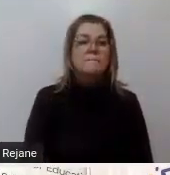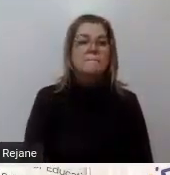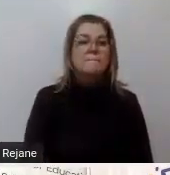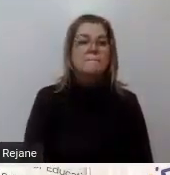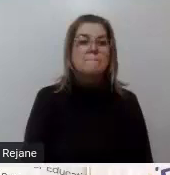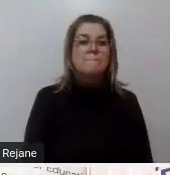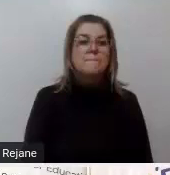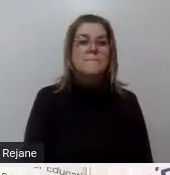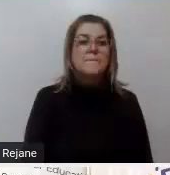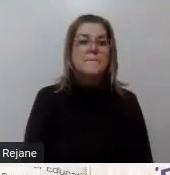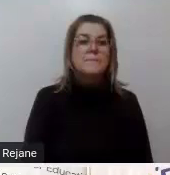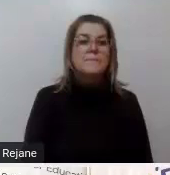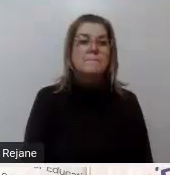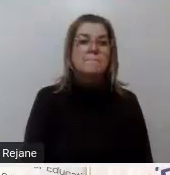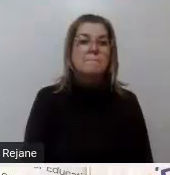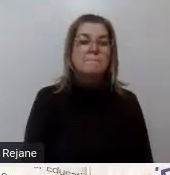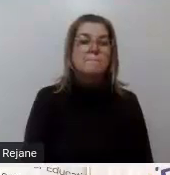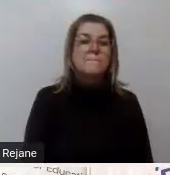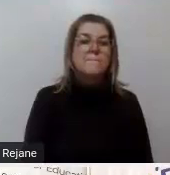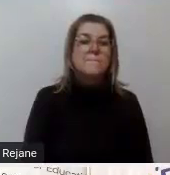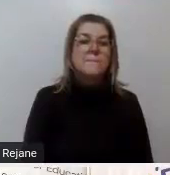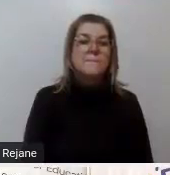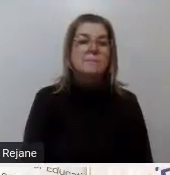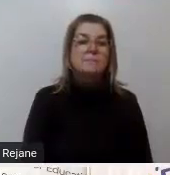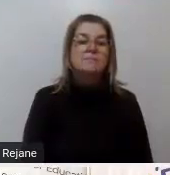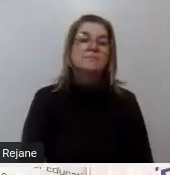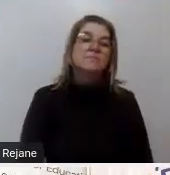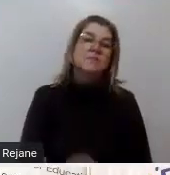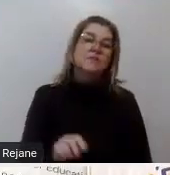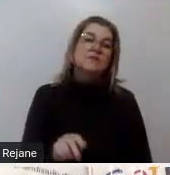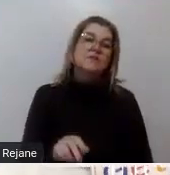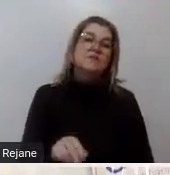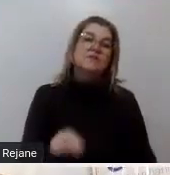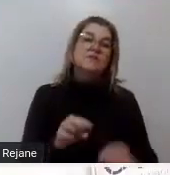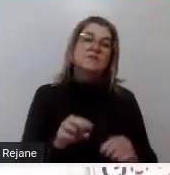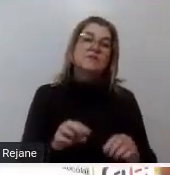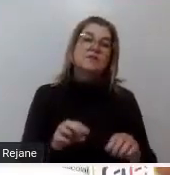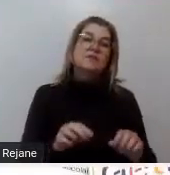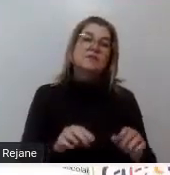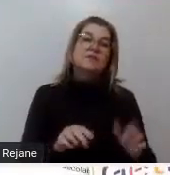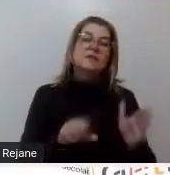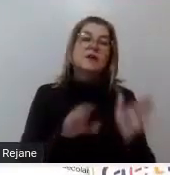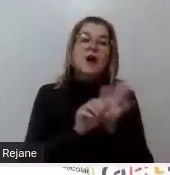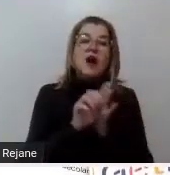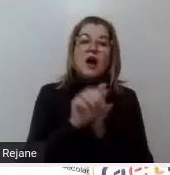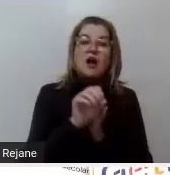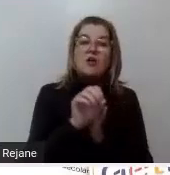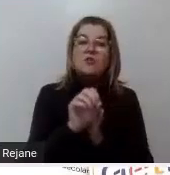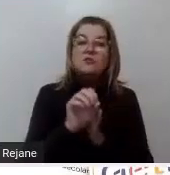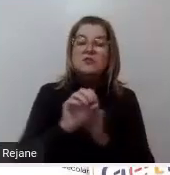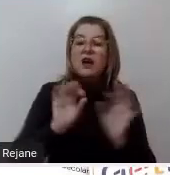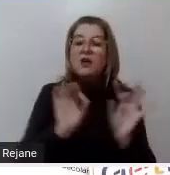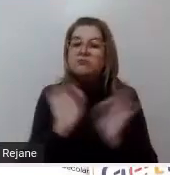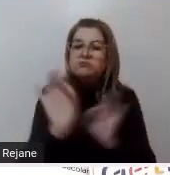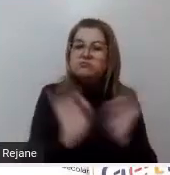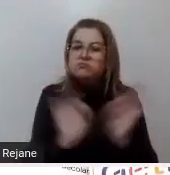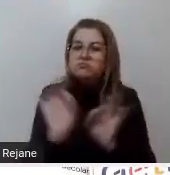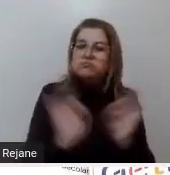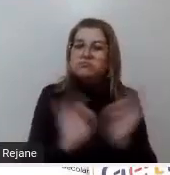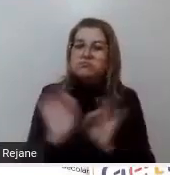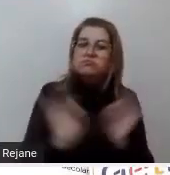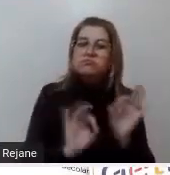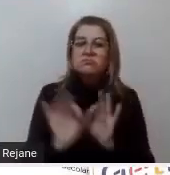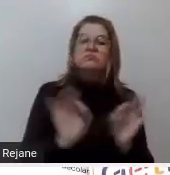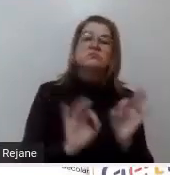originalidade. Voltou. É que eles estão mexendo, né? O Google está fazendo alguns ajustes na plataforma e há um tempo atrás